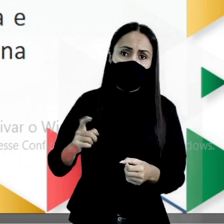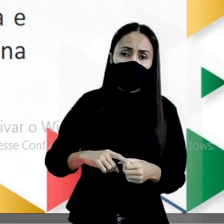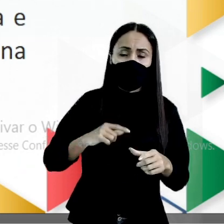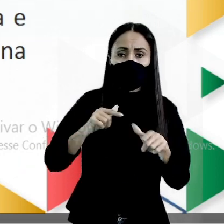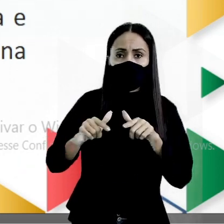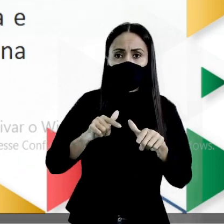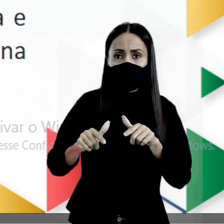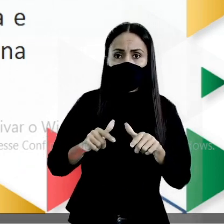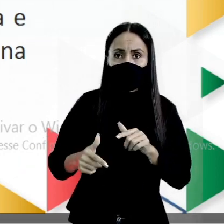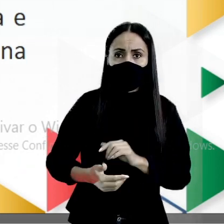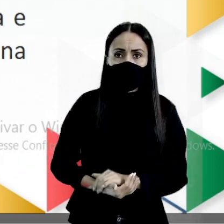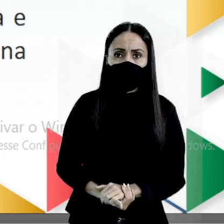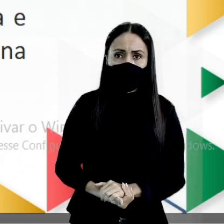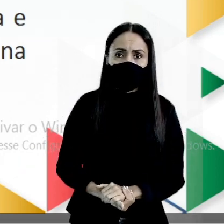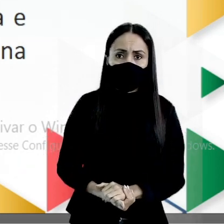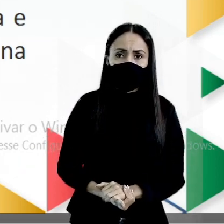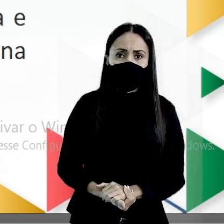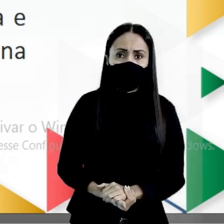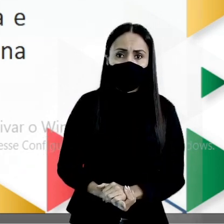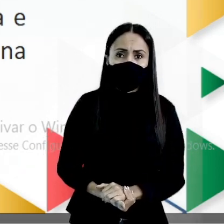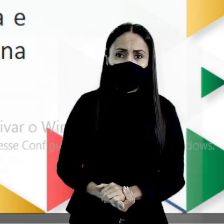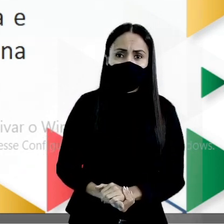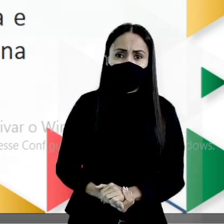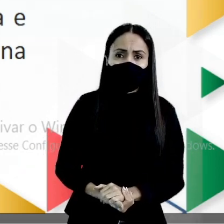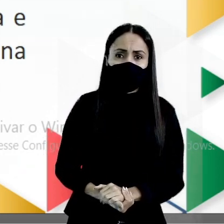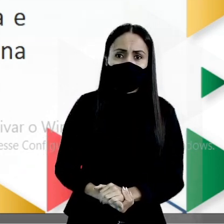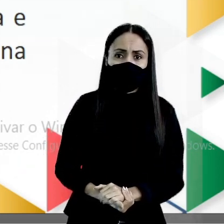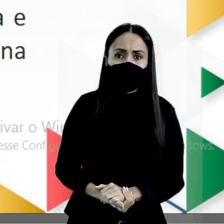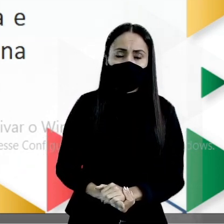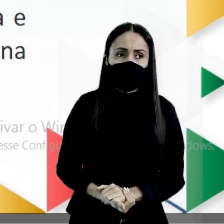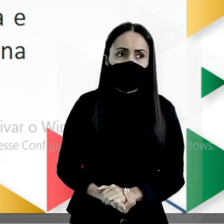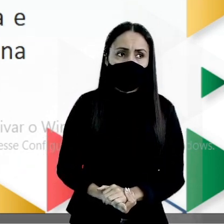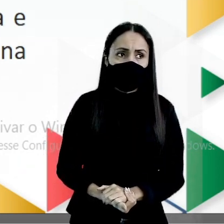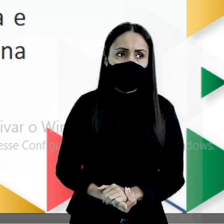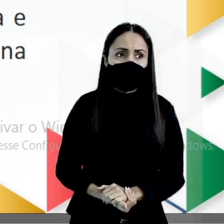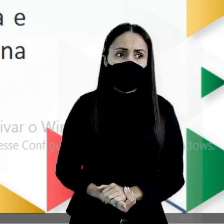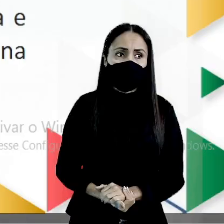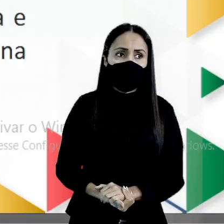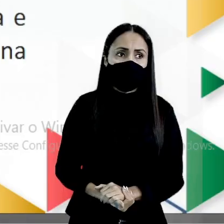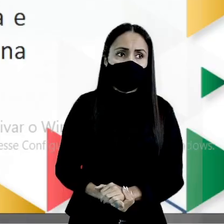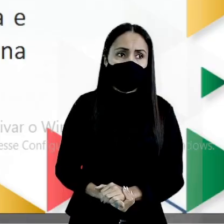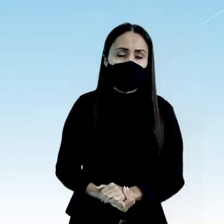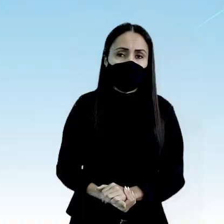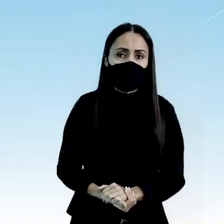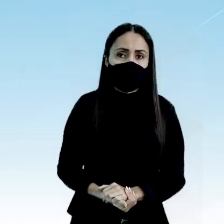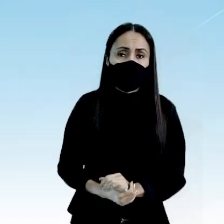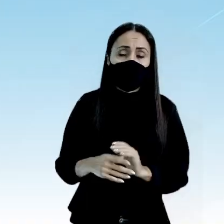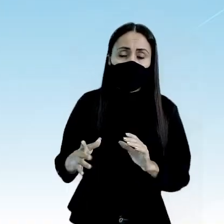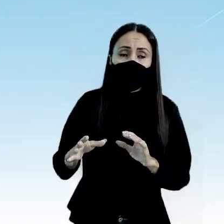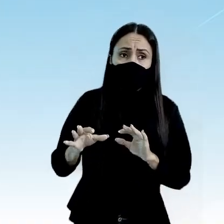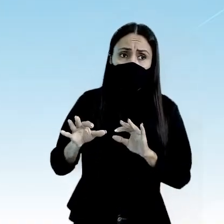e para a oração. A Revolução Gloriosa, que conferiu